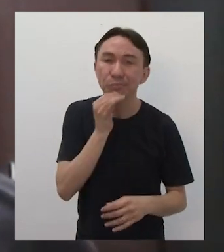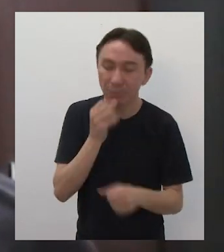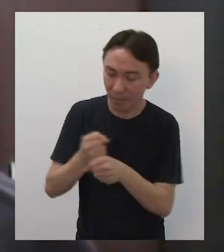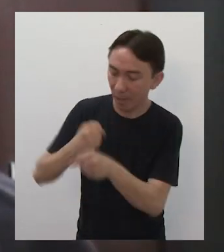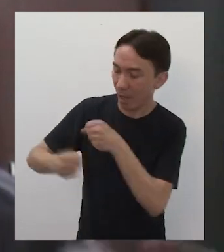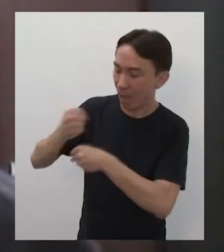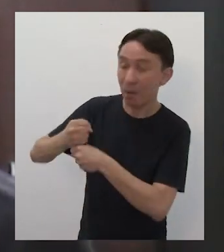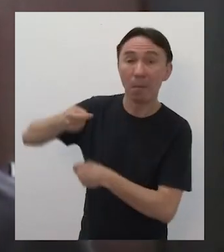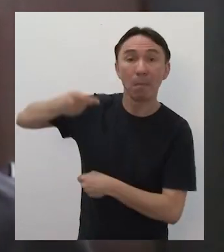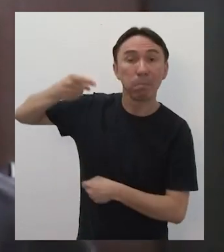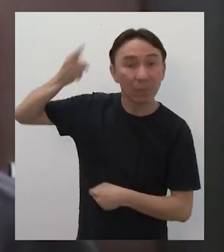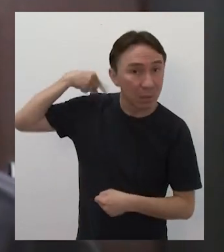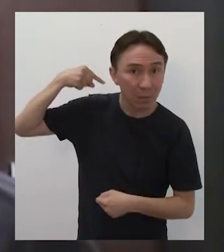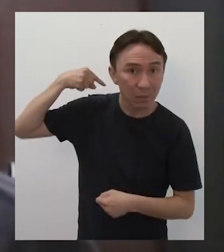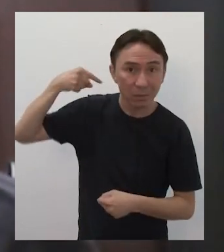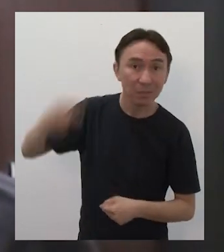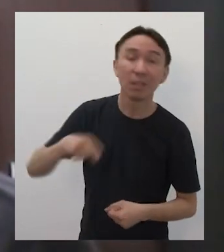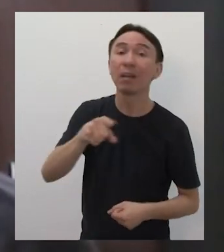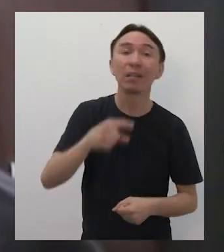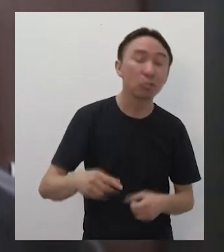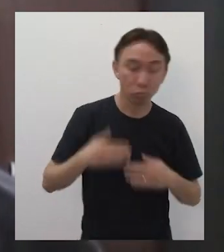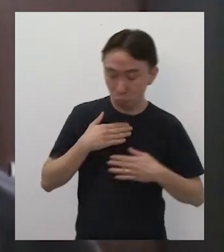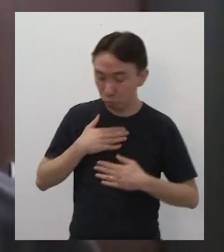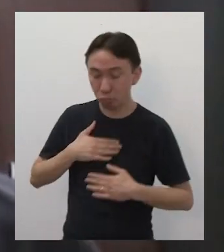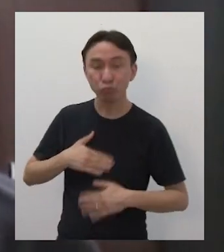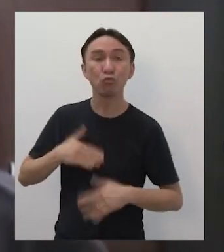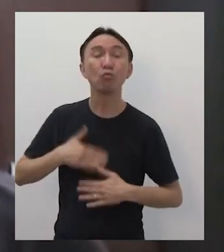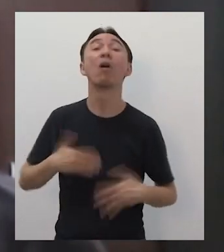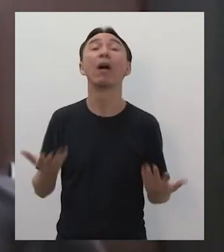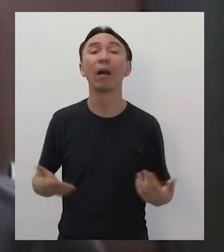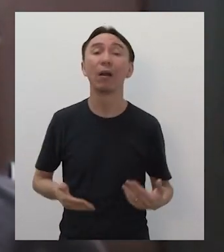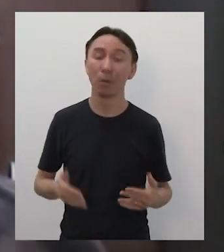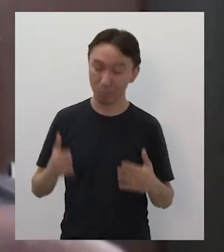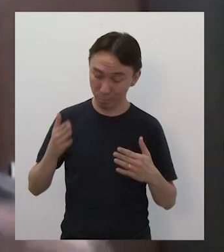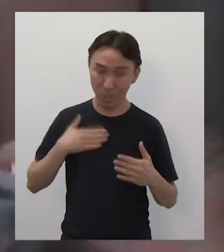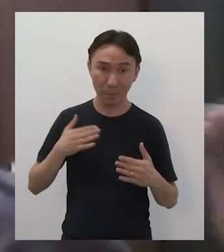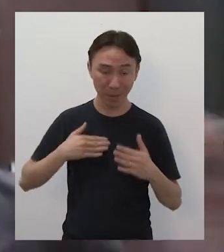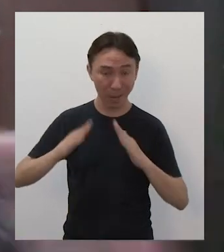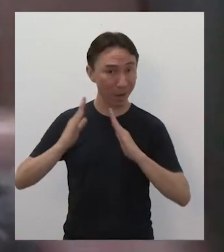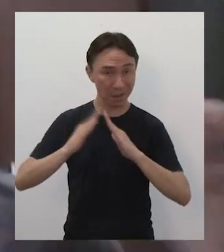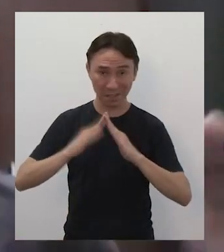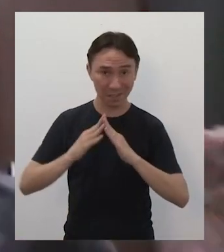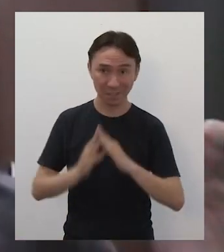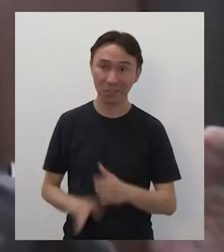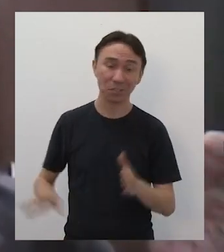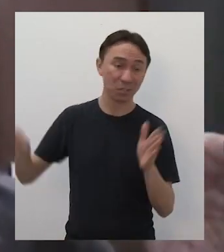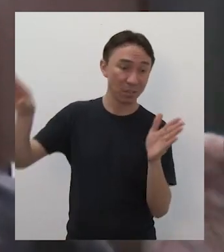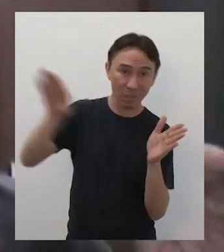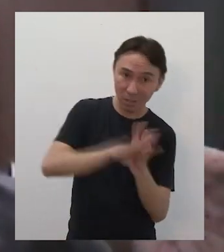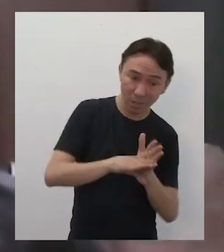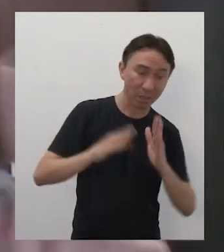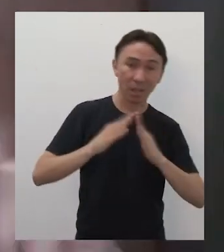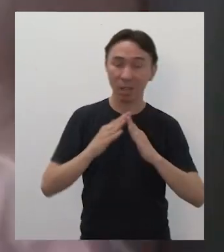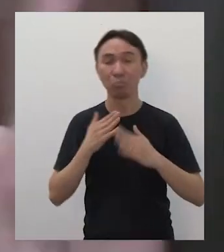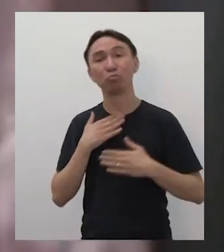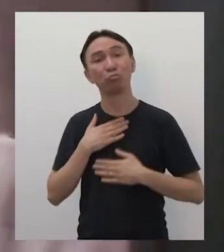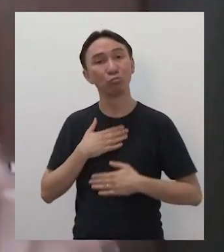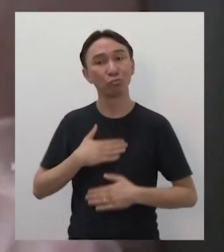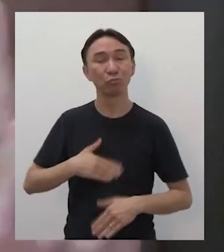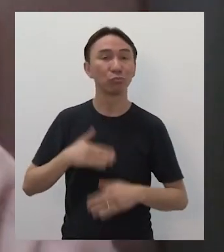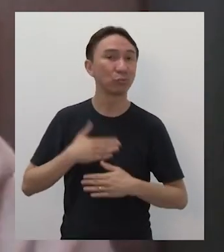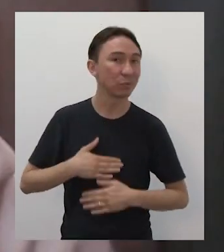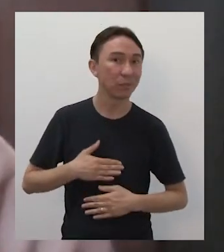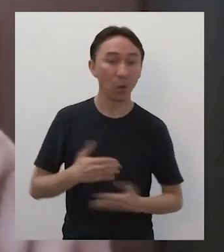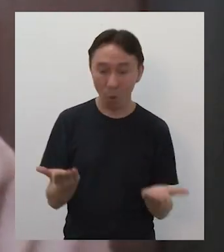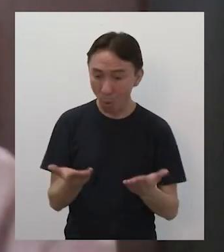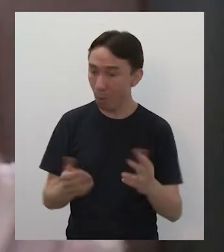conforto? Zona de conforto é a minha casa. Eu chegar em casa, eu descansar, eu tô aqui, na minha zona de conforto. Hoje não é